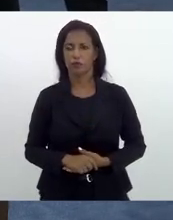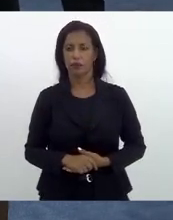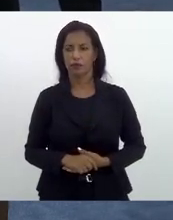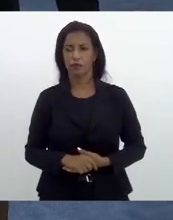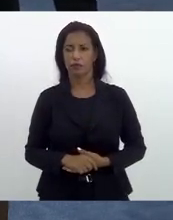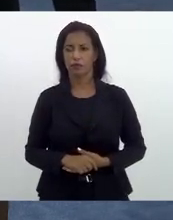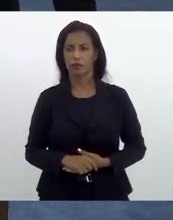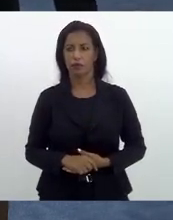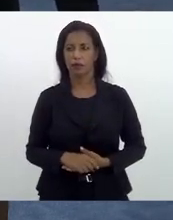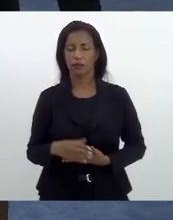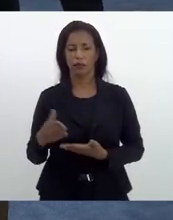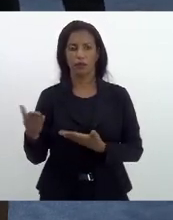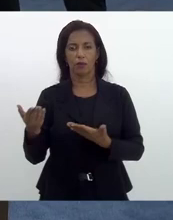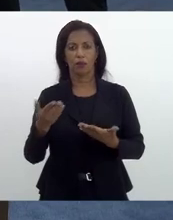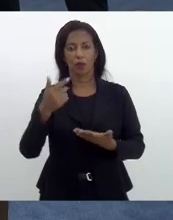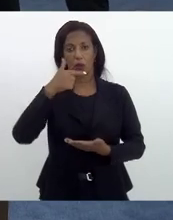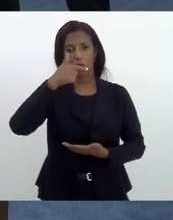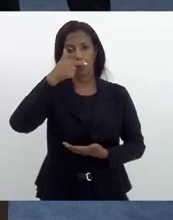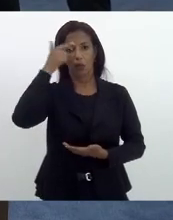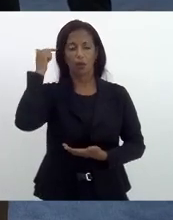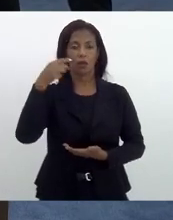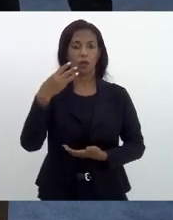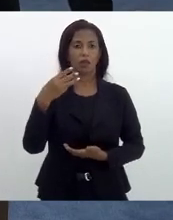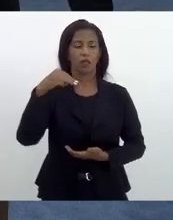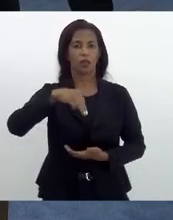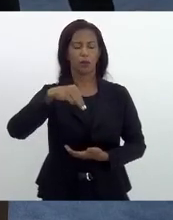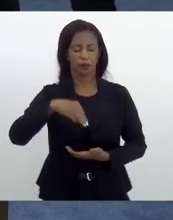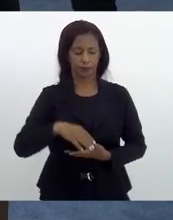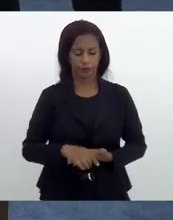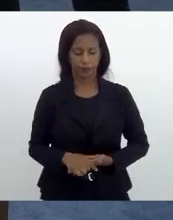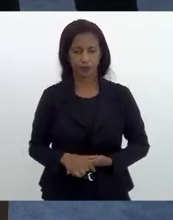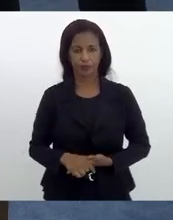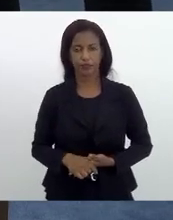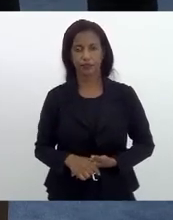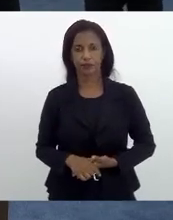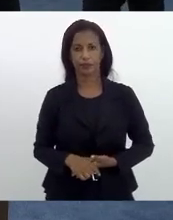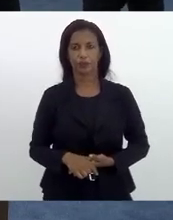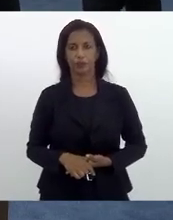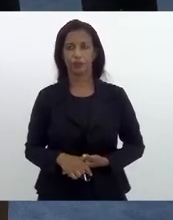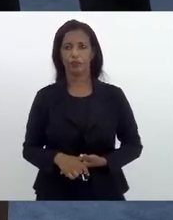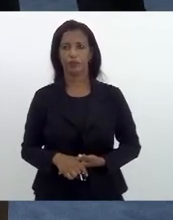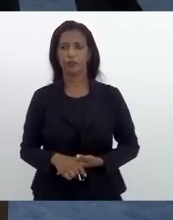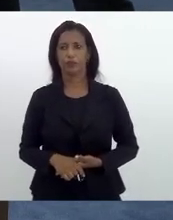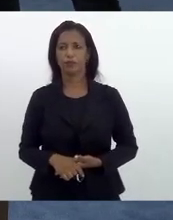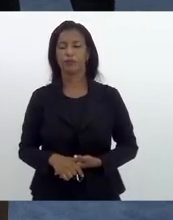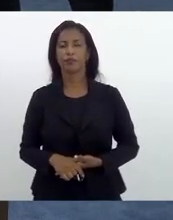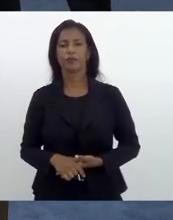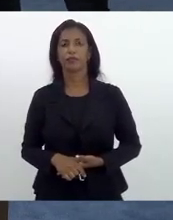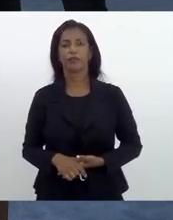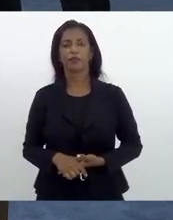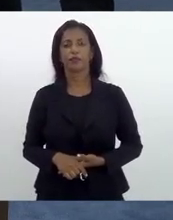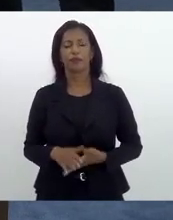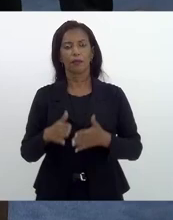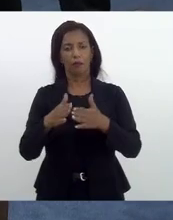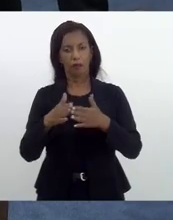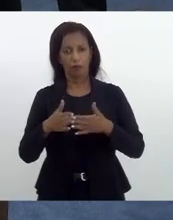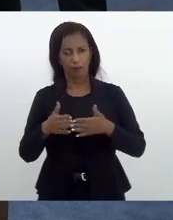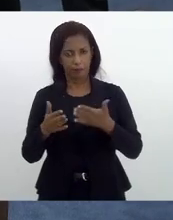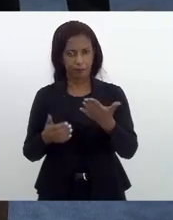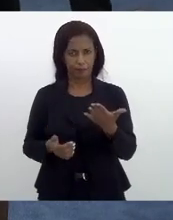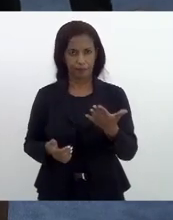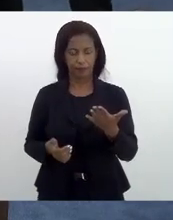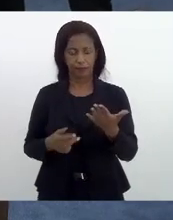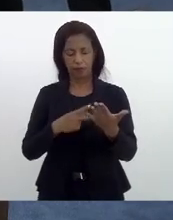Deputado... Uma palavra ao Luiz. Três minutos, Luiz. Deputado Márcio Pacheco, por favor. Deputado Márcio Pacheco, por favor. Oi.